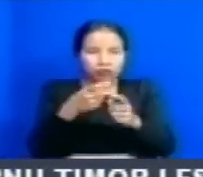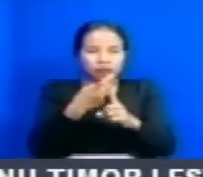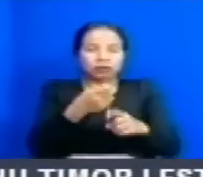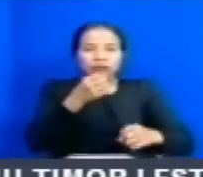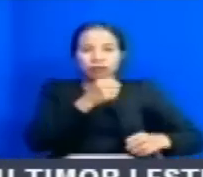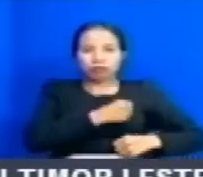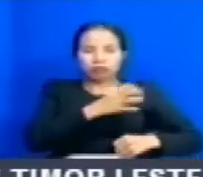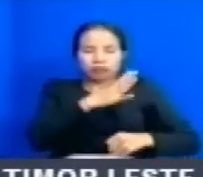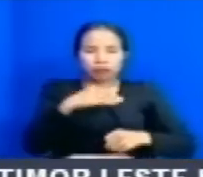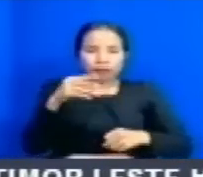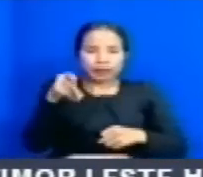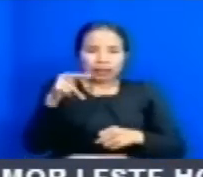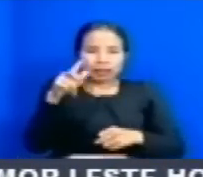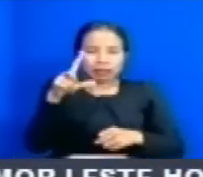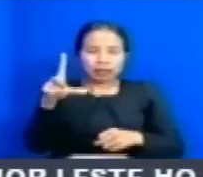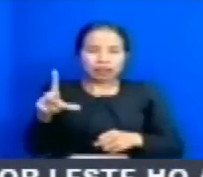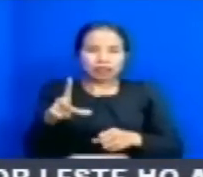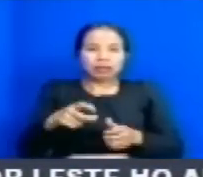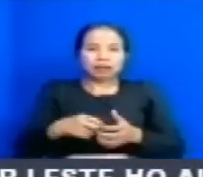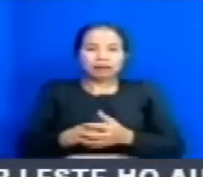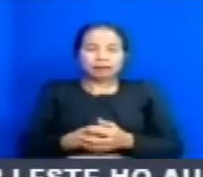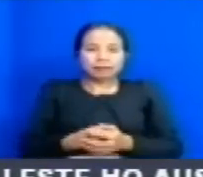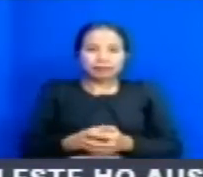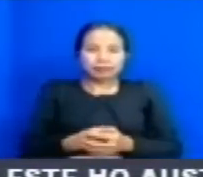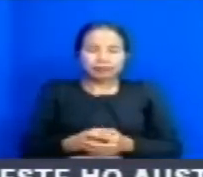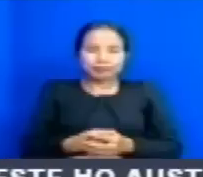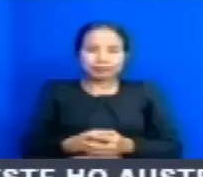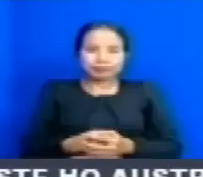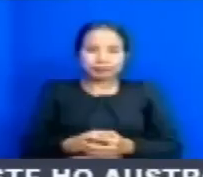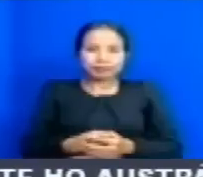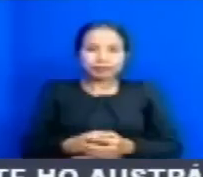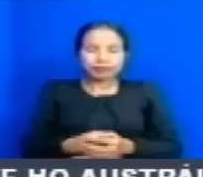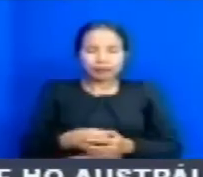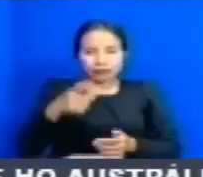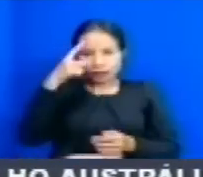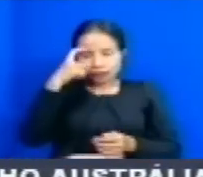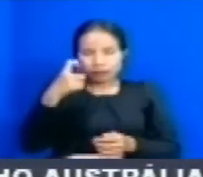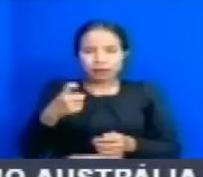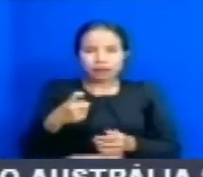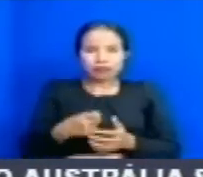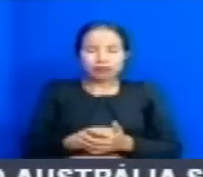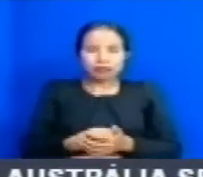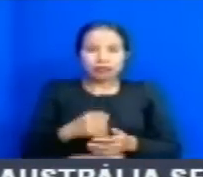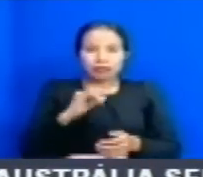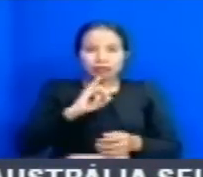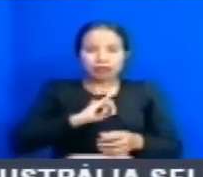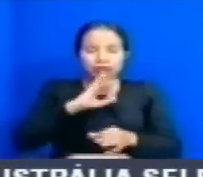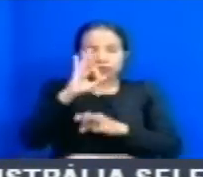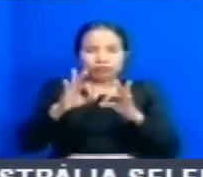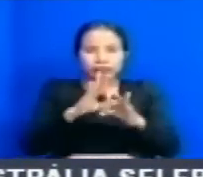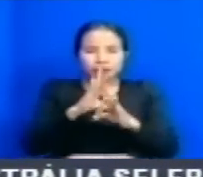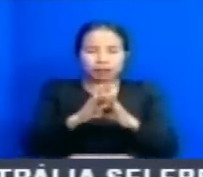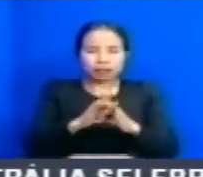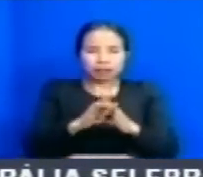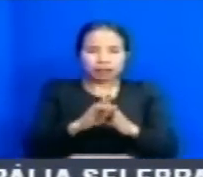força, FFDT no nosso se Polícia Nacional Timor-Leste. Amanhã, maka ufiar kata